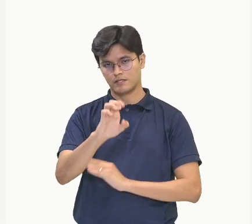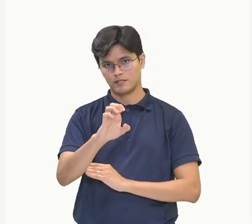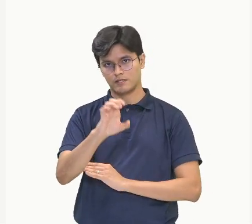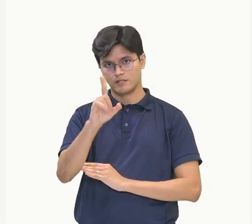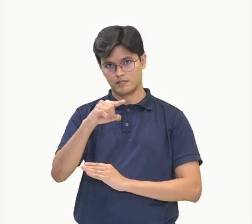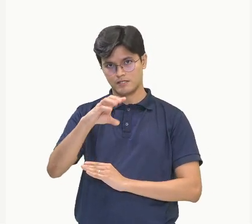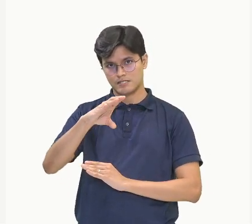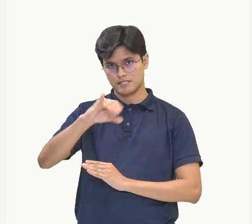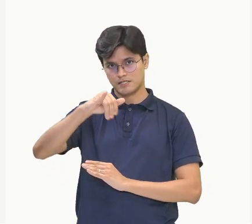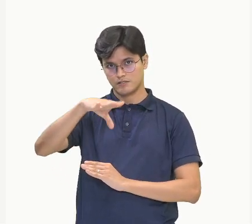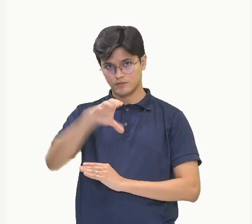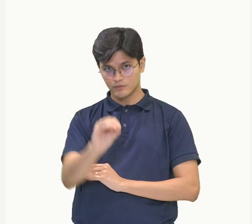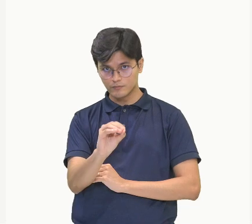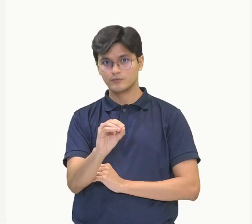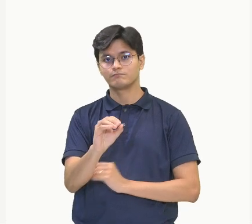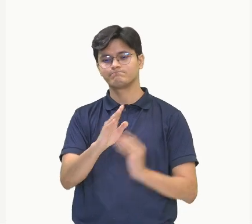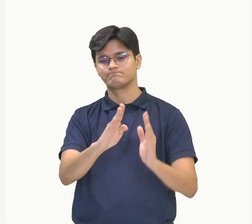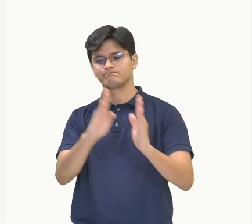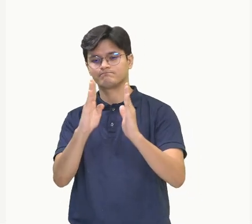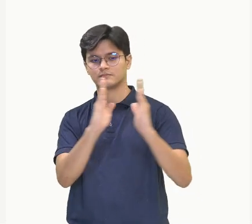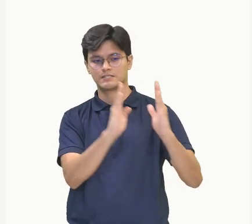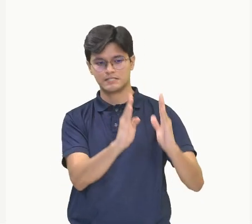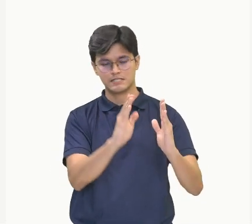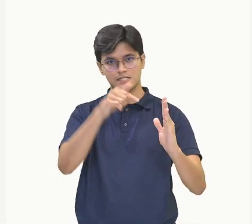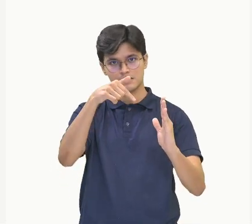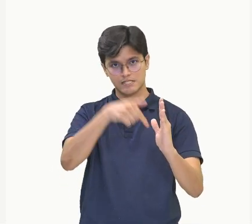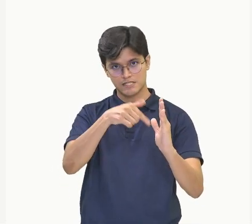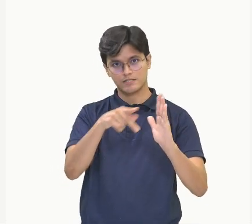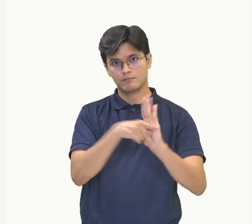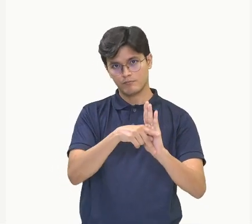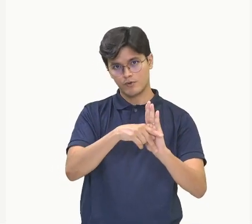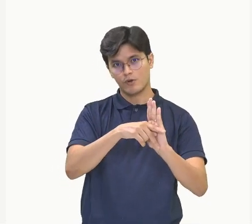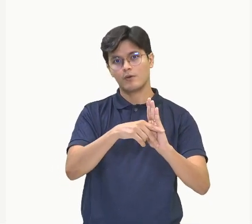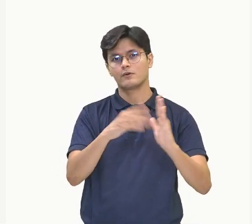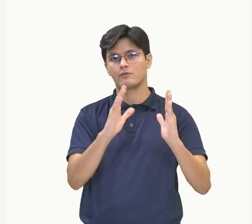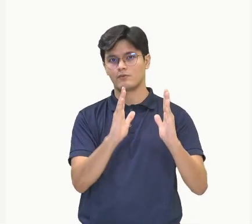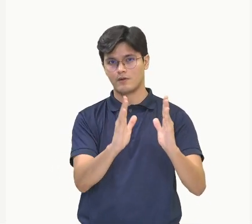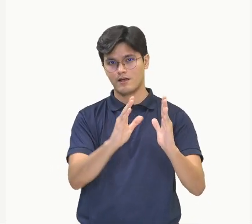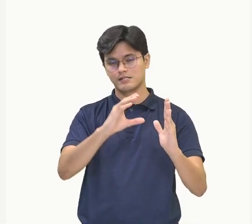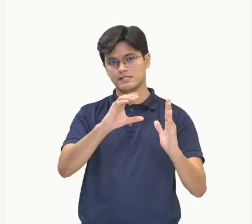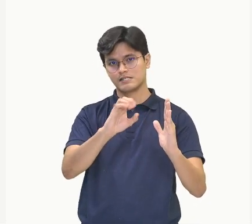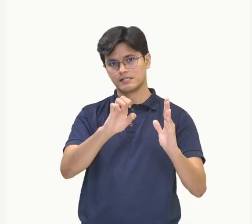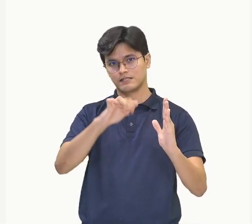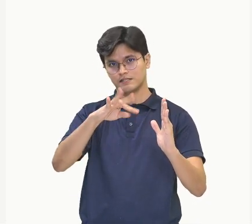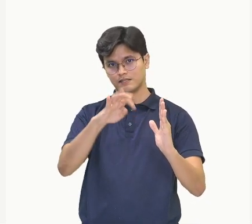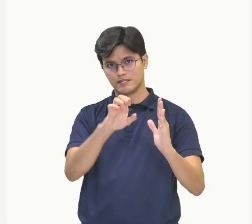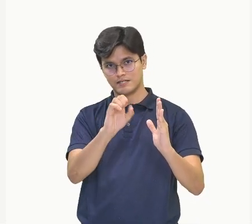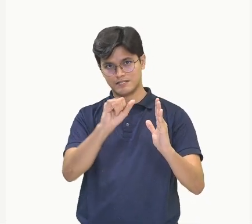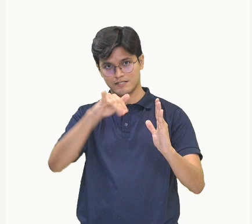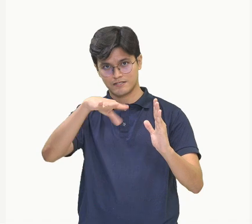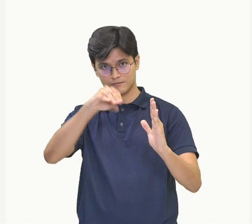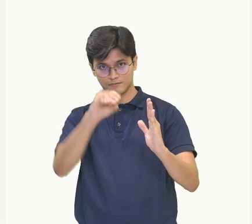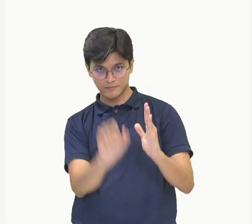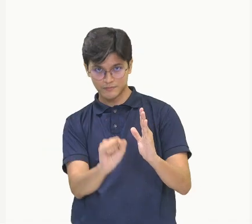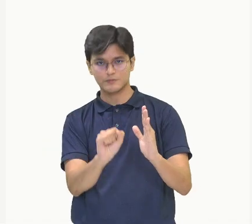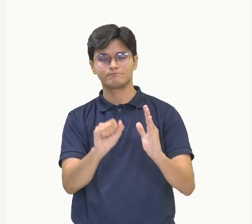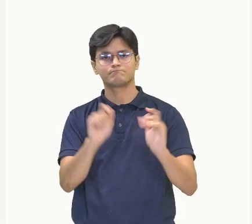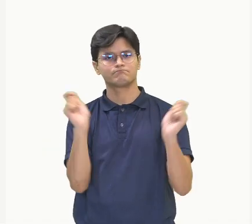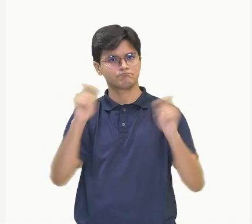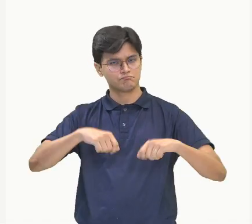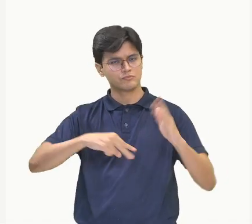está na casa do centésimos. Beleza? Então, posso ler dessa forma 1 décimo e 7 centésimos